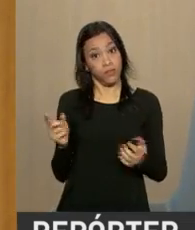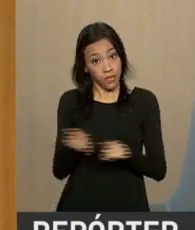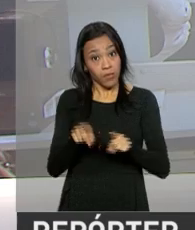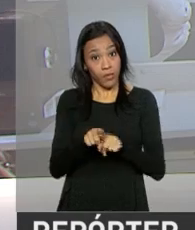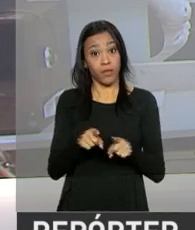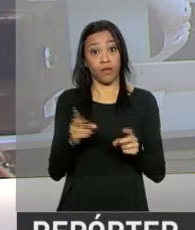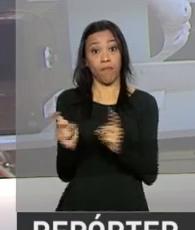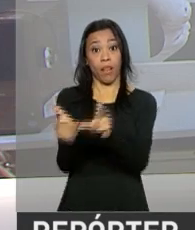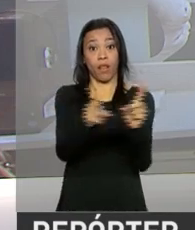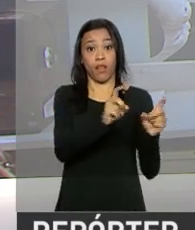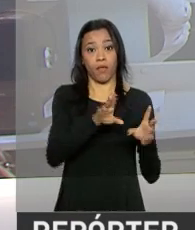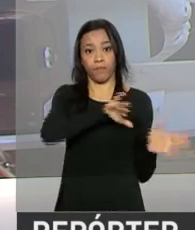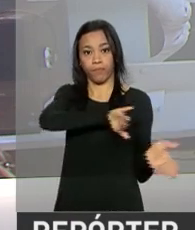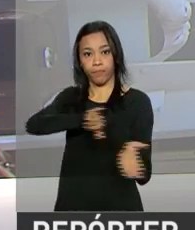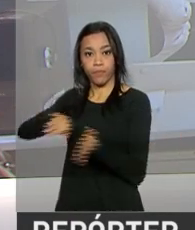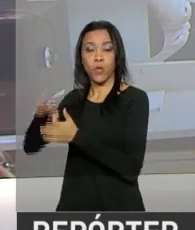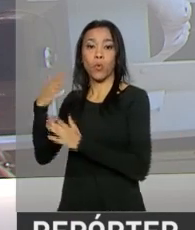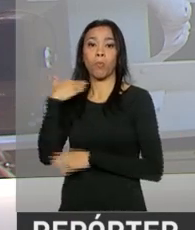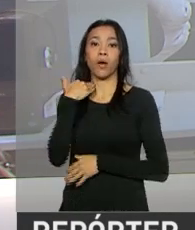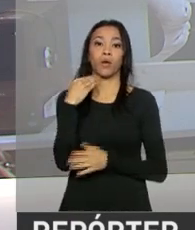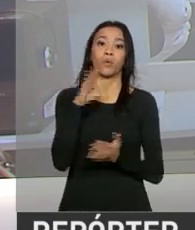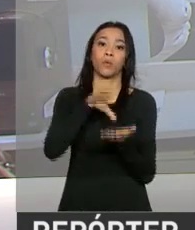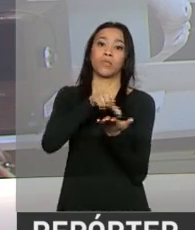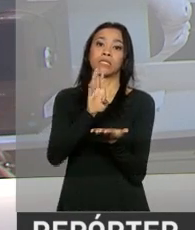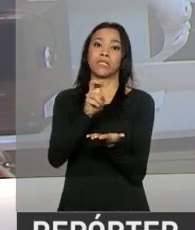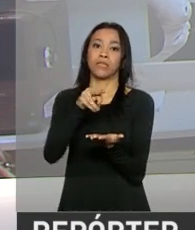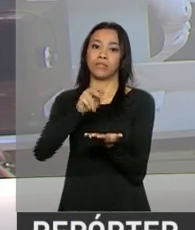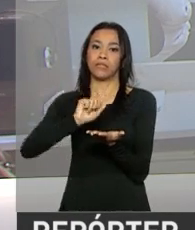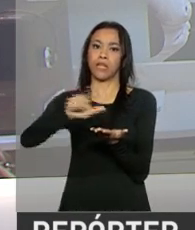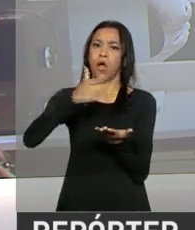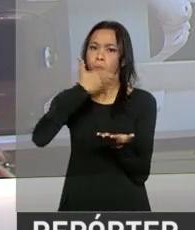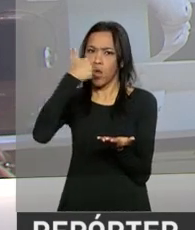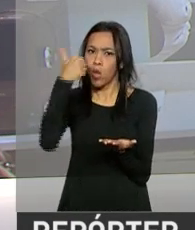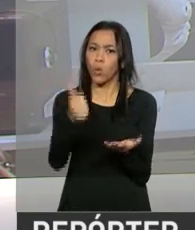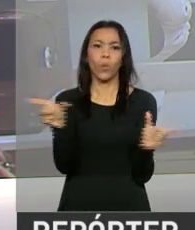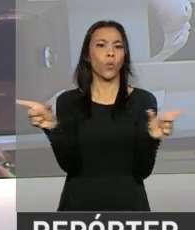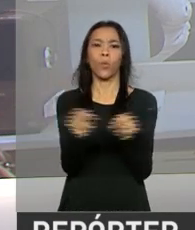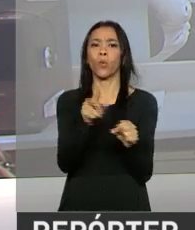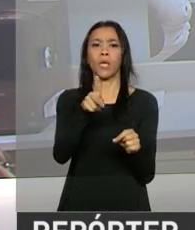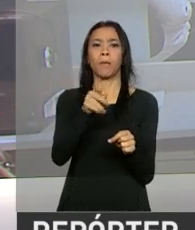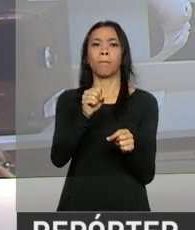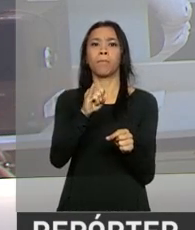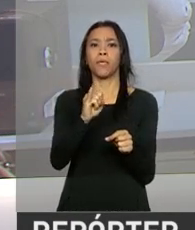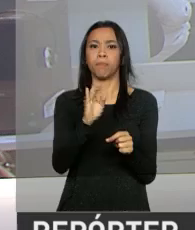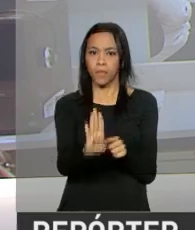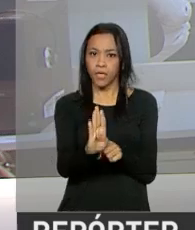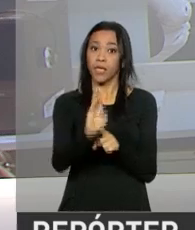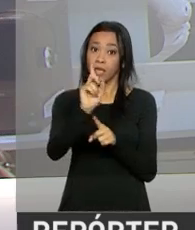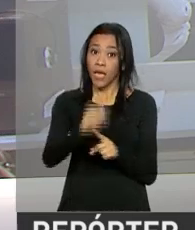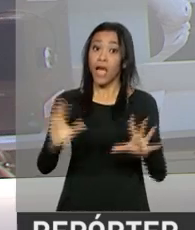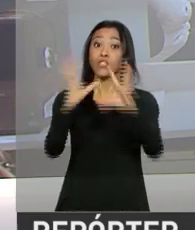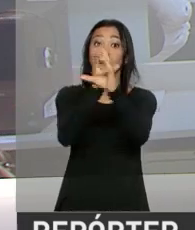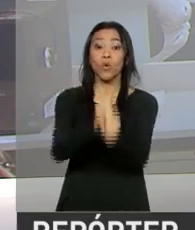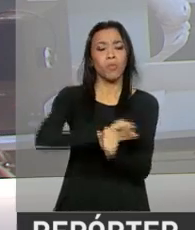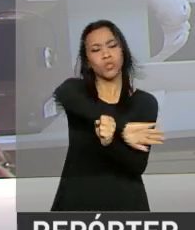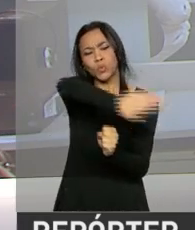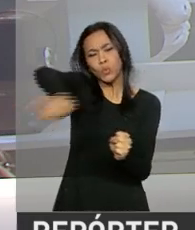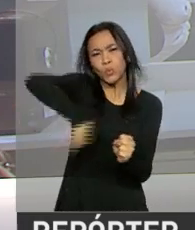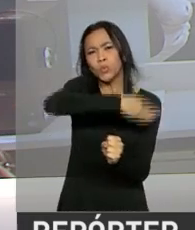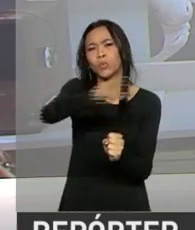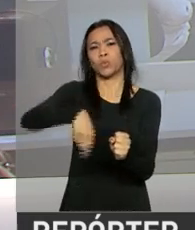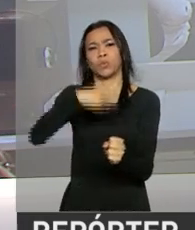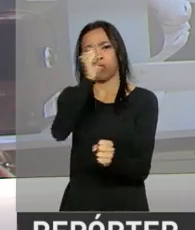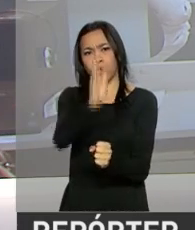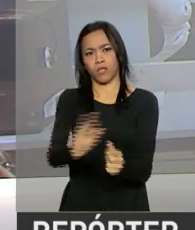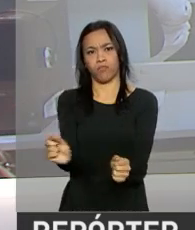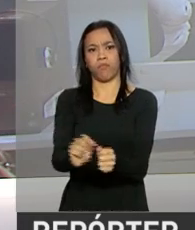comércio. O Banco Central também melhorou a expectativa para o PIB, que é a soma de todos os bens e serviços que o país produz.